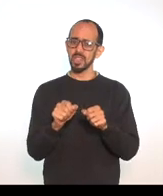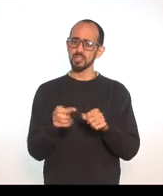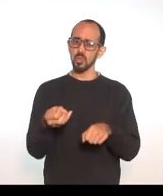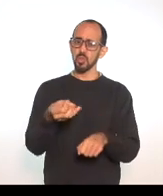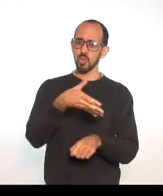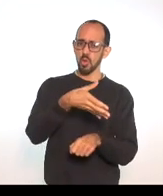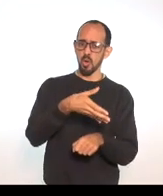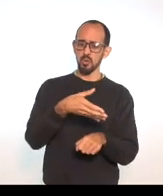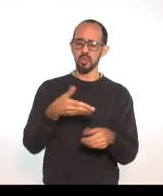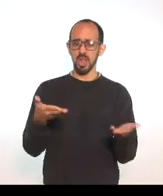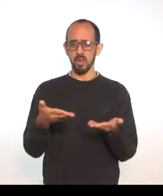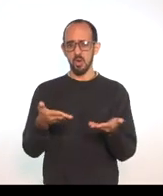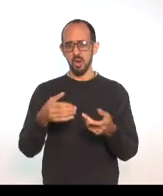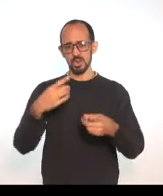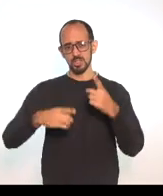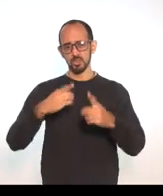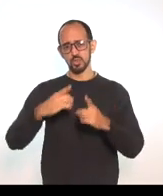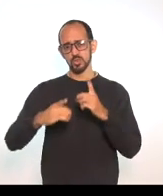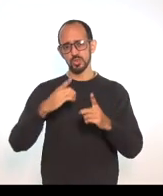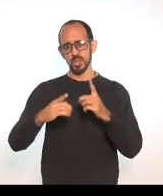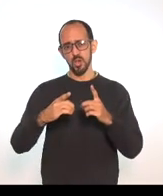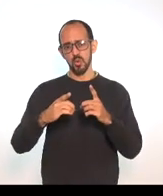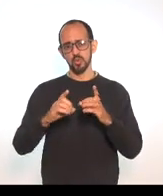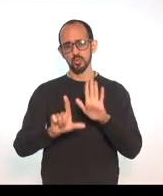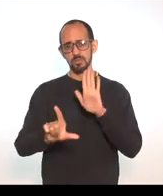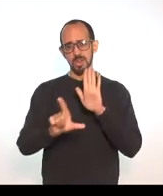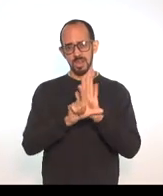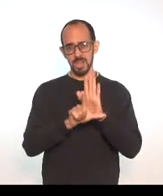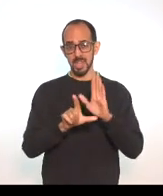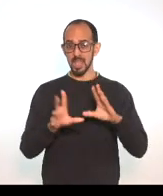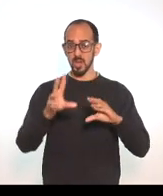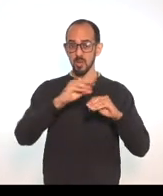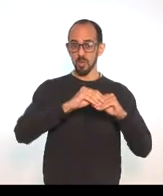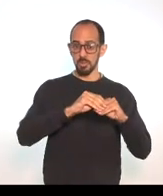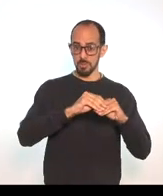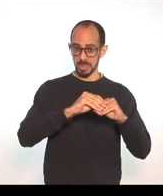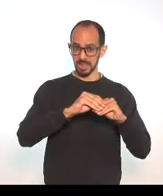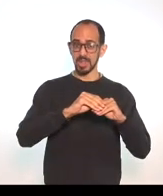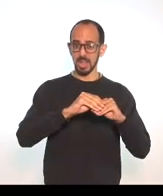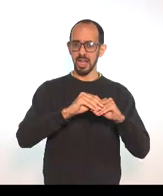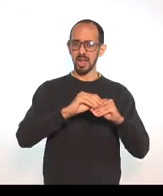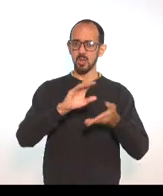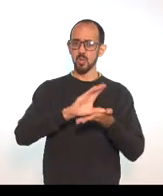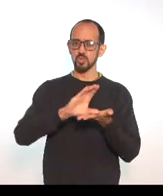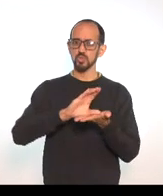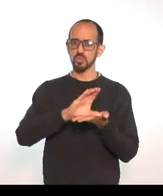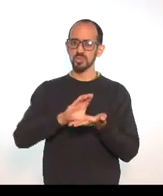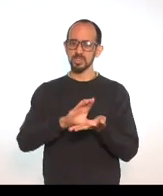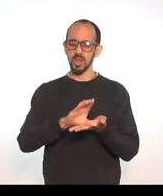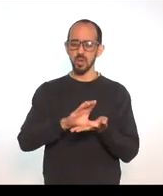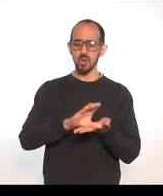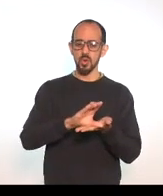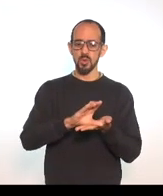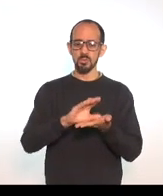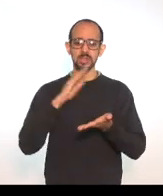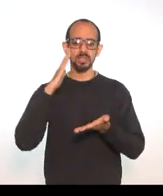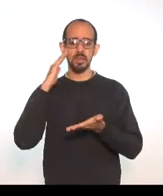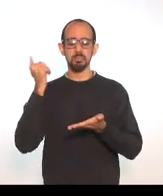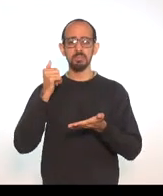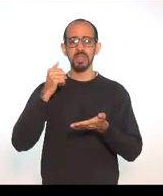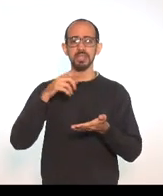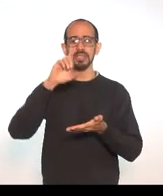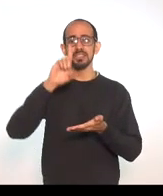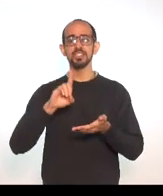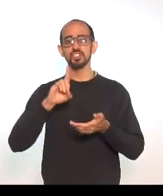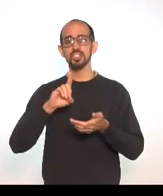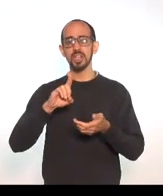discutir vai fazer aprovação de uma emenda à sua constituição por conta de lidar melhor com direito de dirigir tendo em vista a necessidade